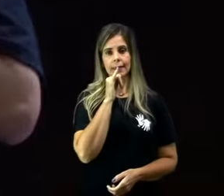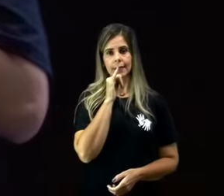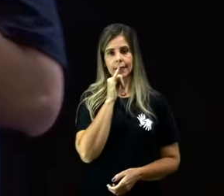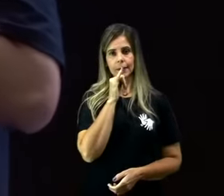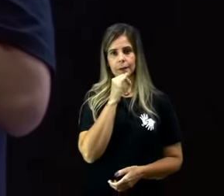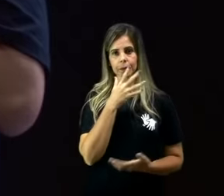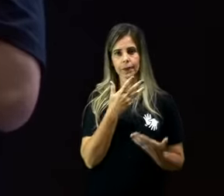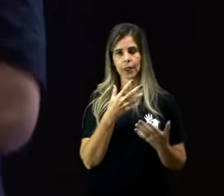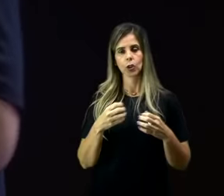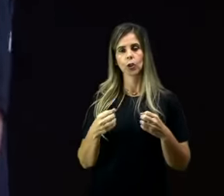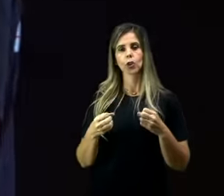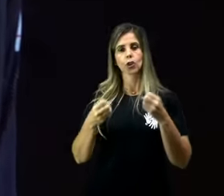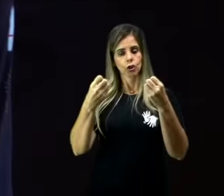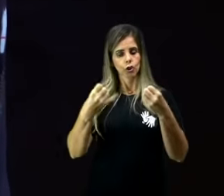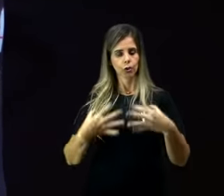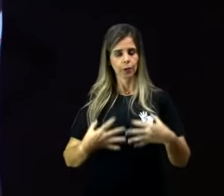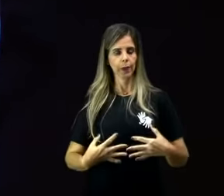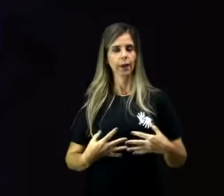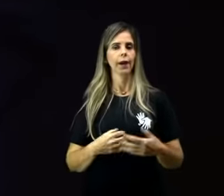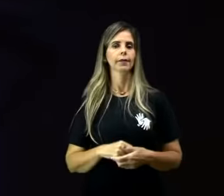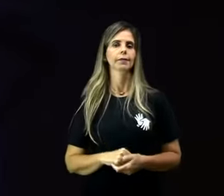endócrino.